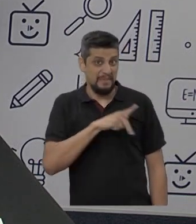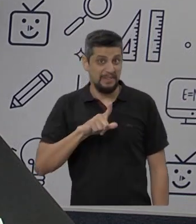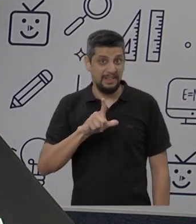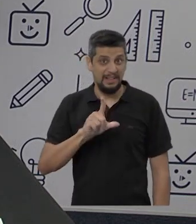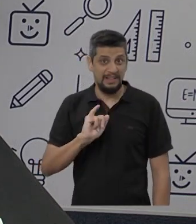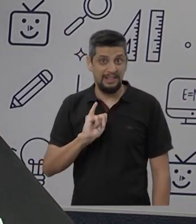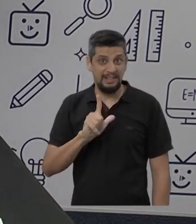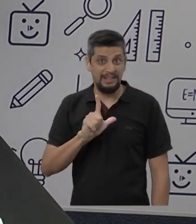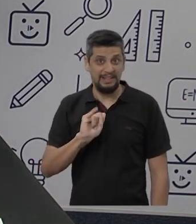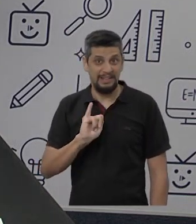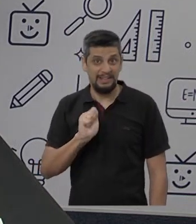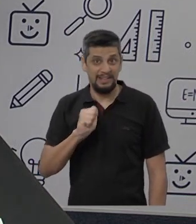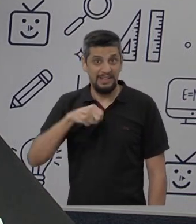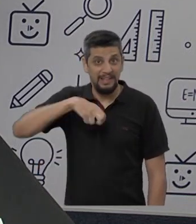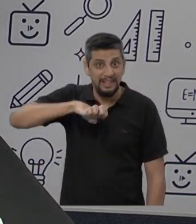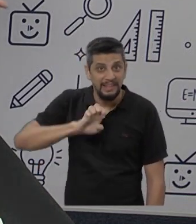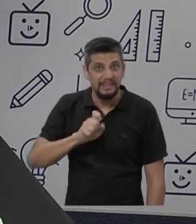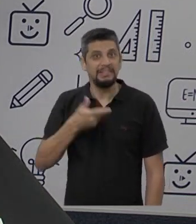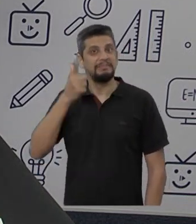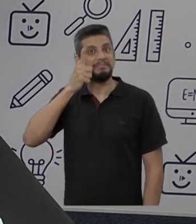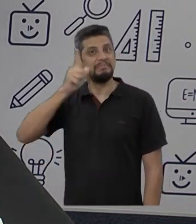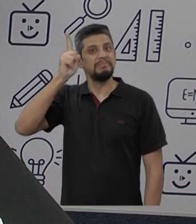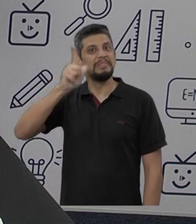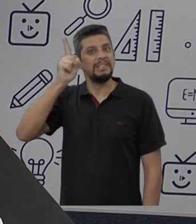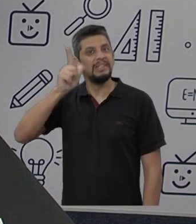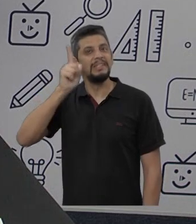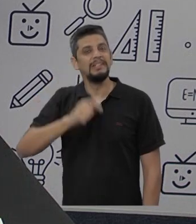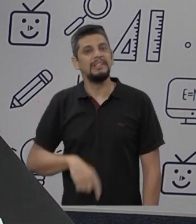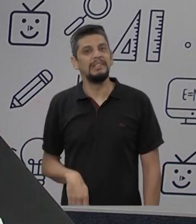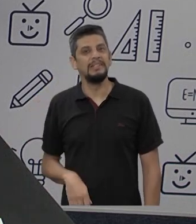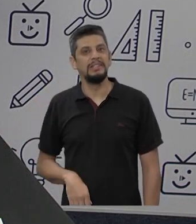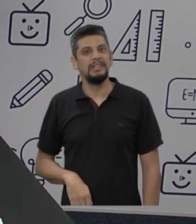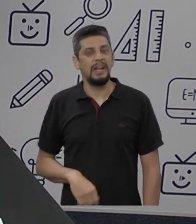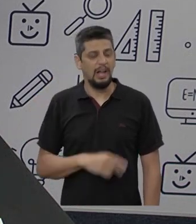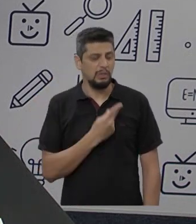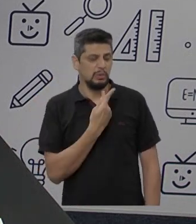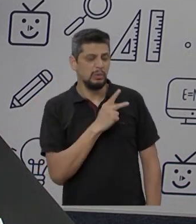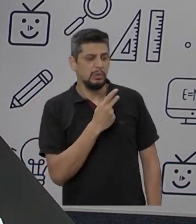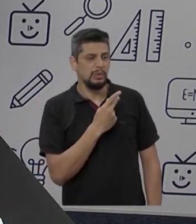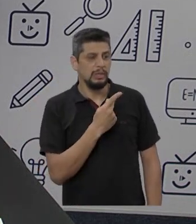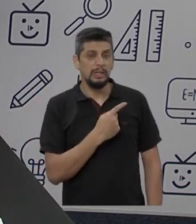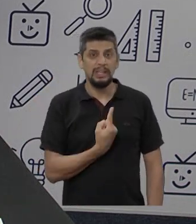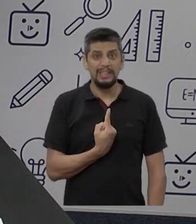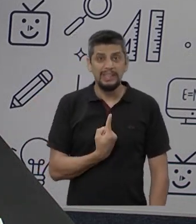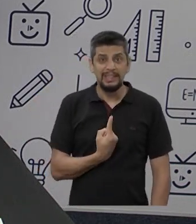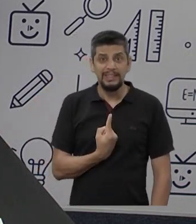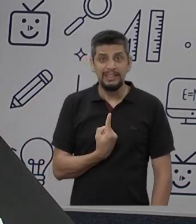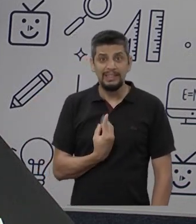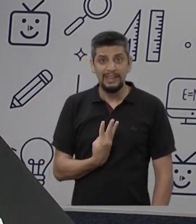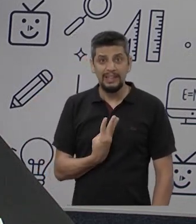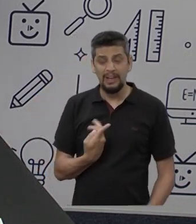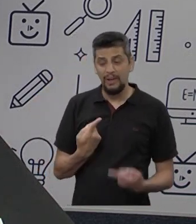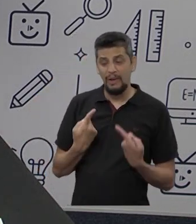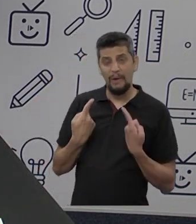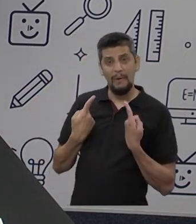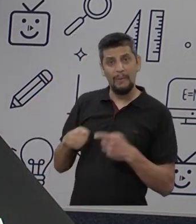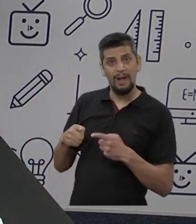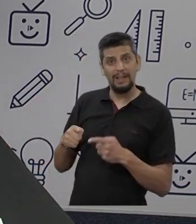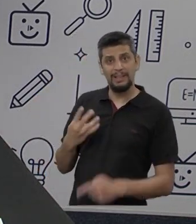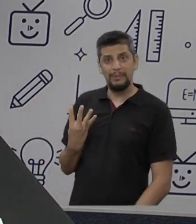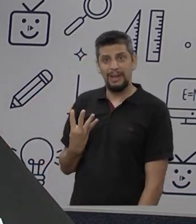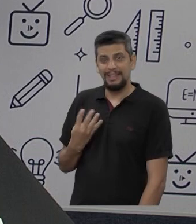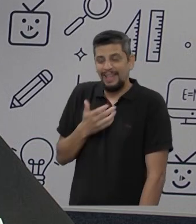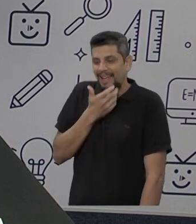Ganhei! Professora, teve uma palavra enorme, cheia de letras. São quantas letras? Na 13. Sua? 13 contra 13.